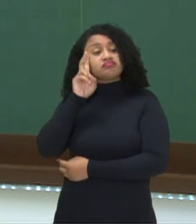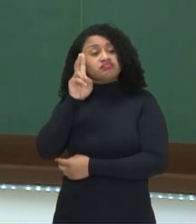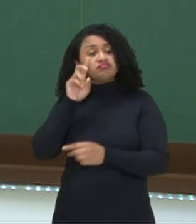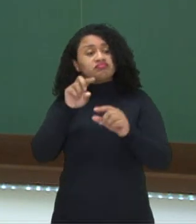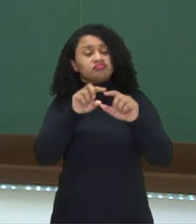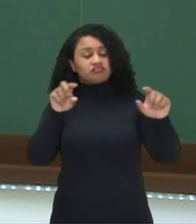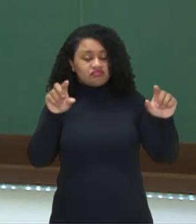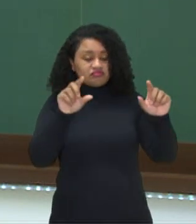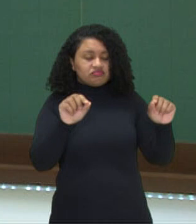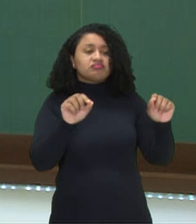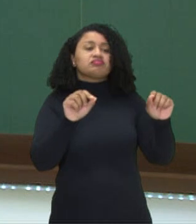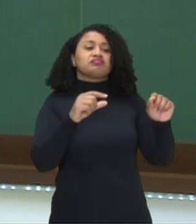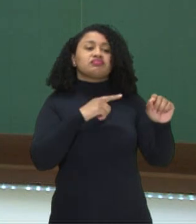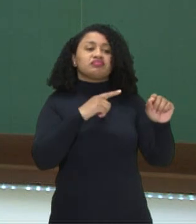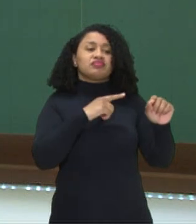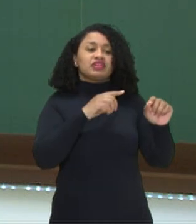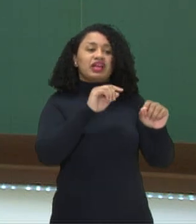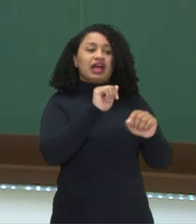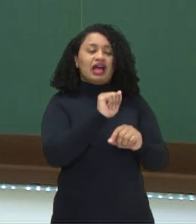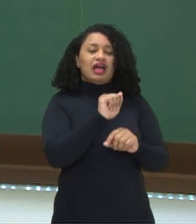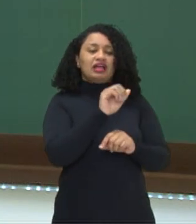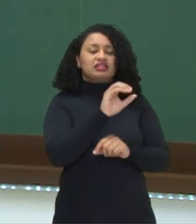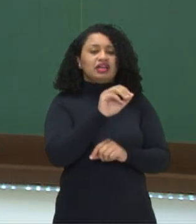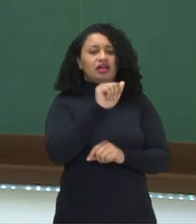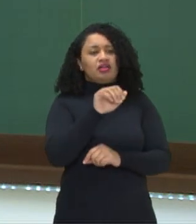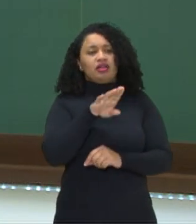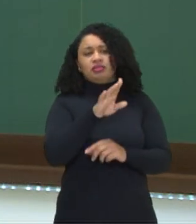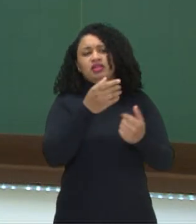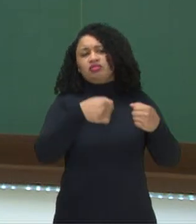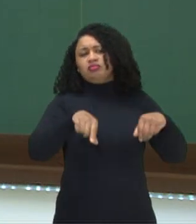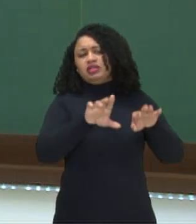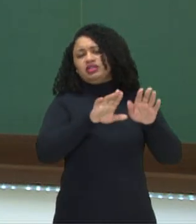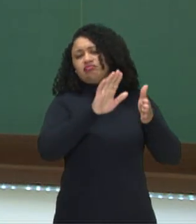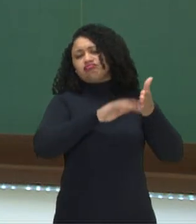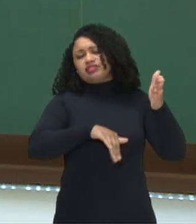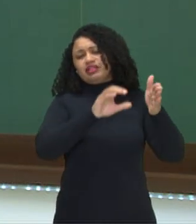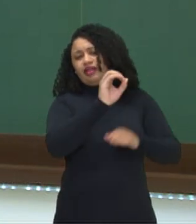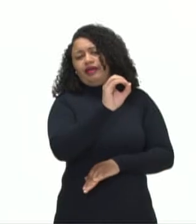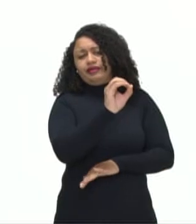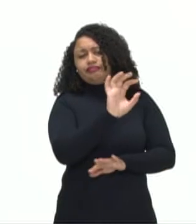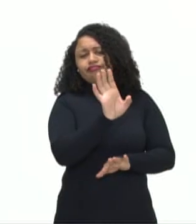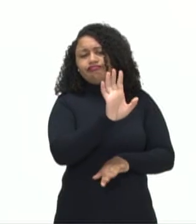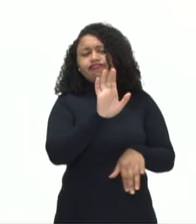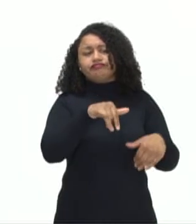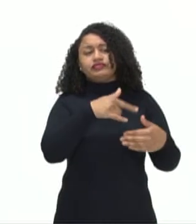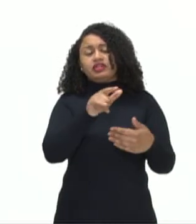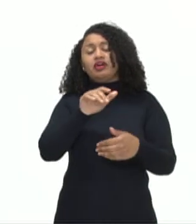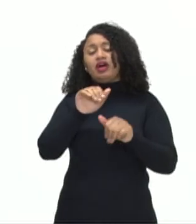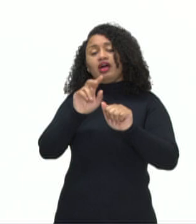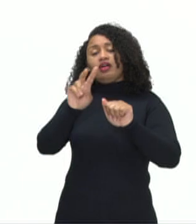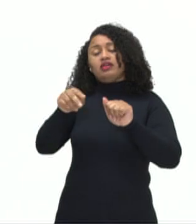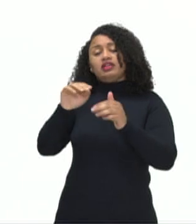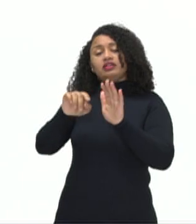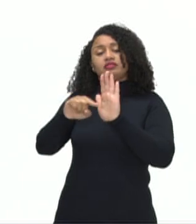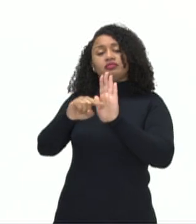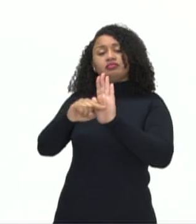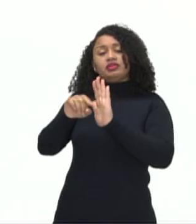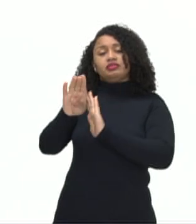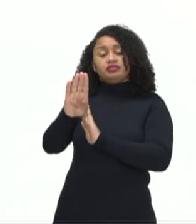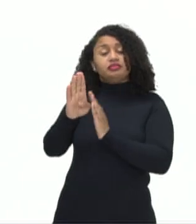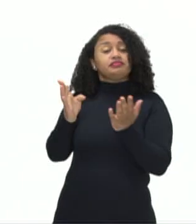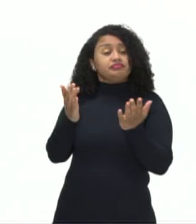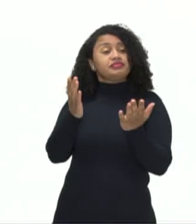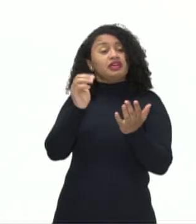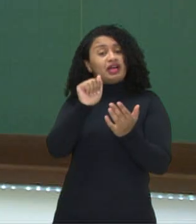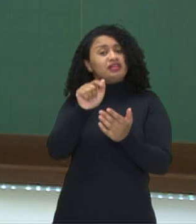esse monômio aqui, ó, 0AB, ele não precisa ser escrito. Resultado A ao quadrado menos B, da letra A. Então, você